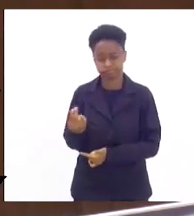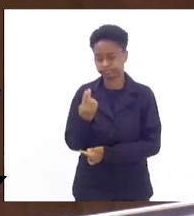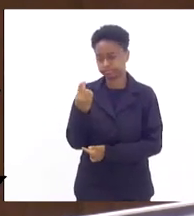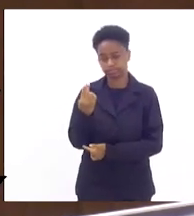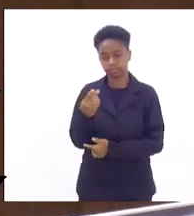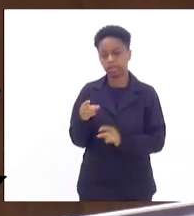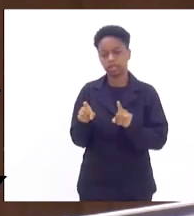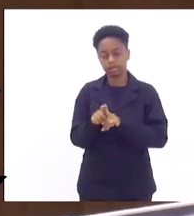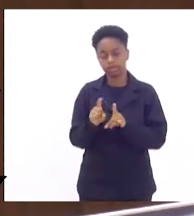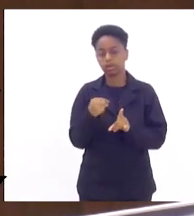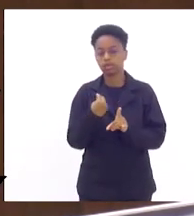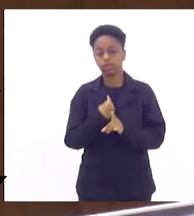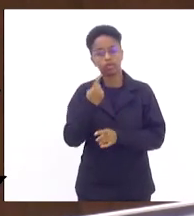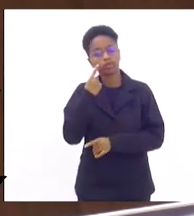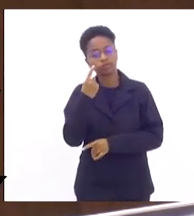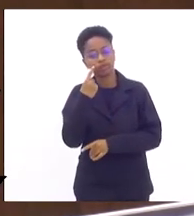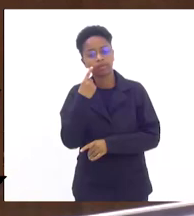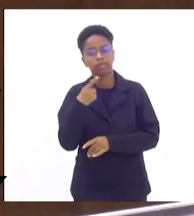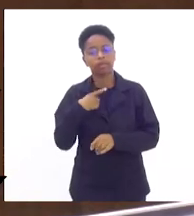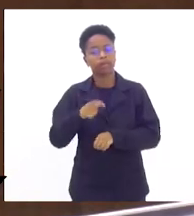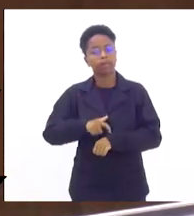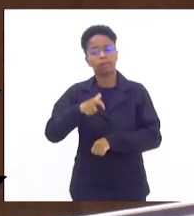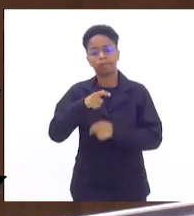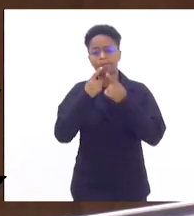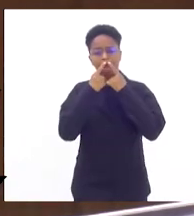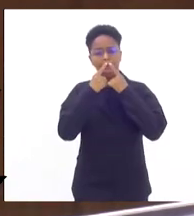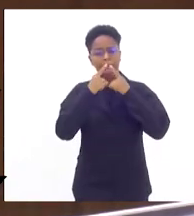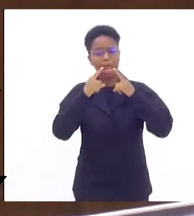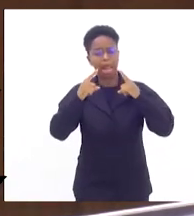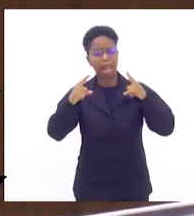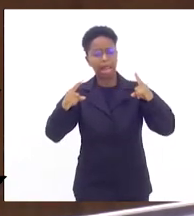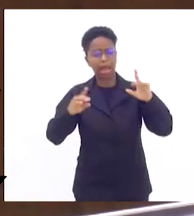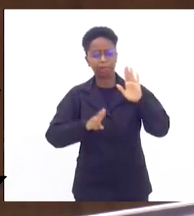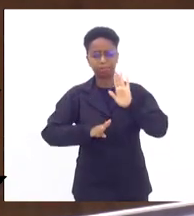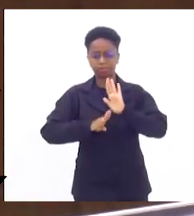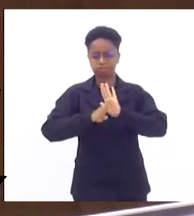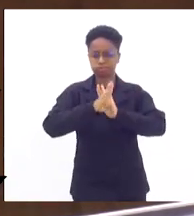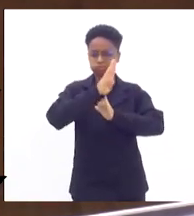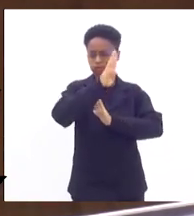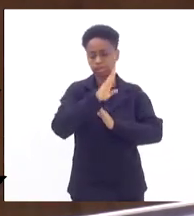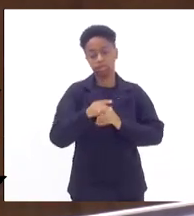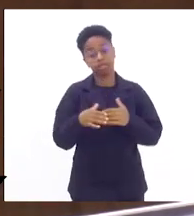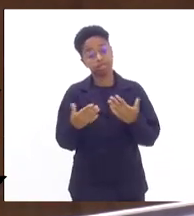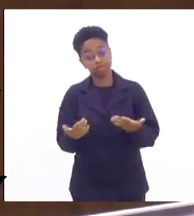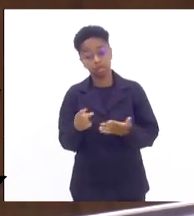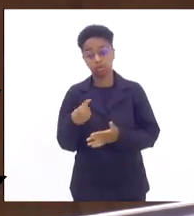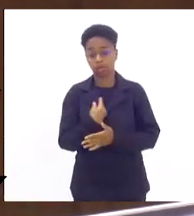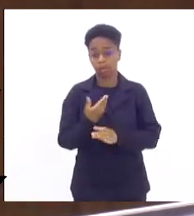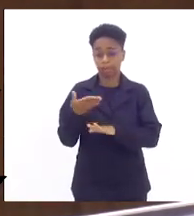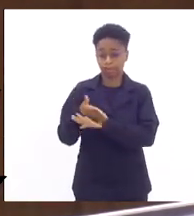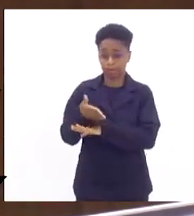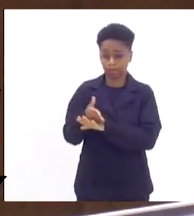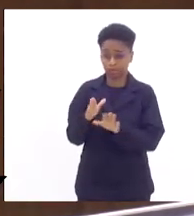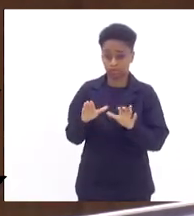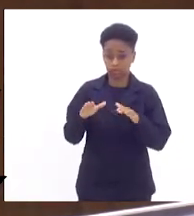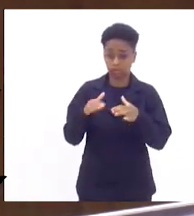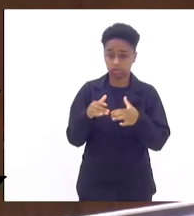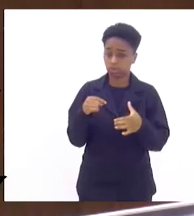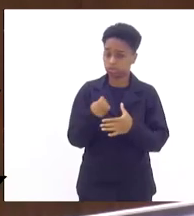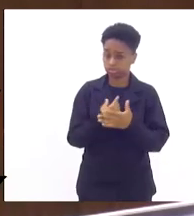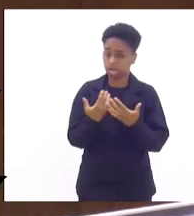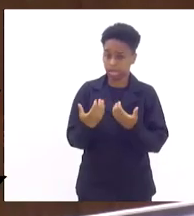verificamos que teve um aumento exponencial no número de reclamações. Então, viemos participar dessa comissão, que a gente aceita com bom